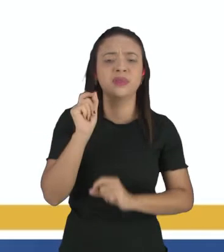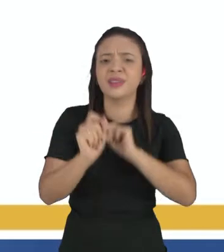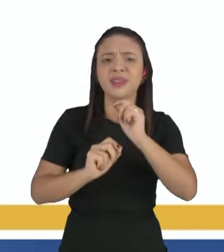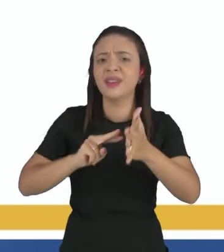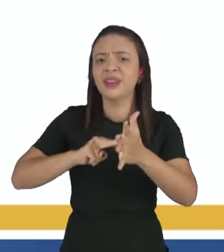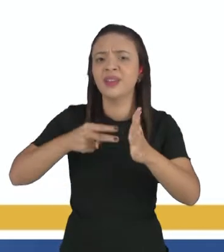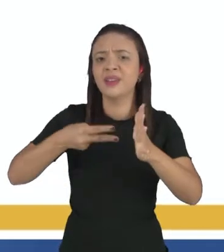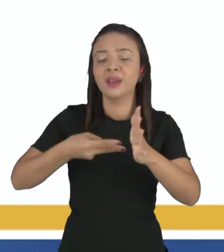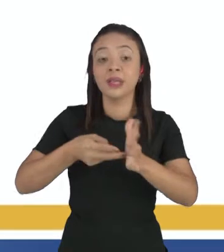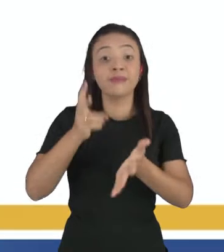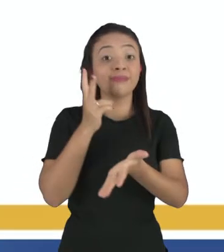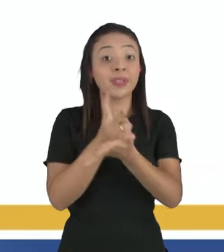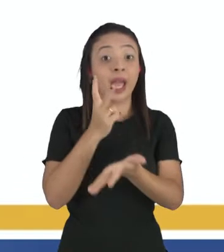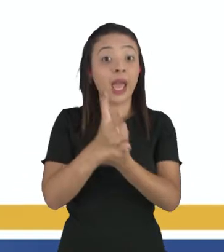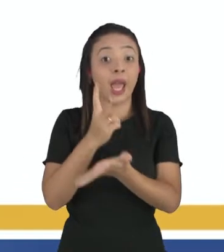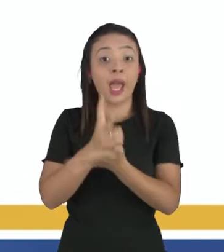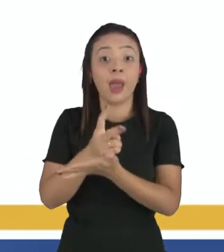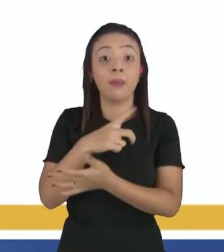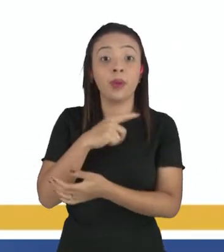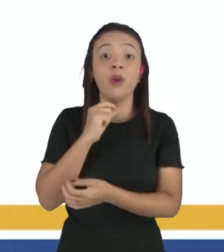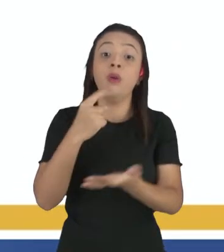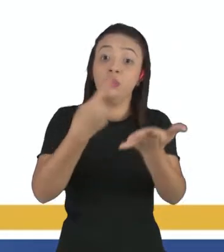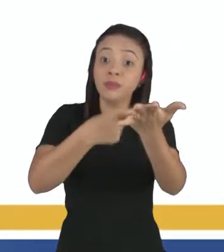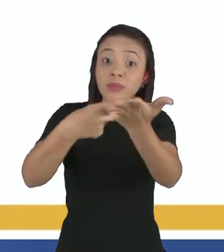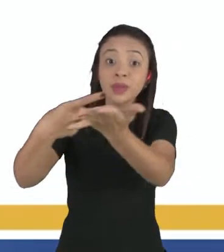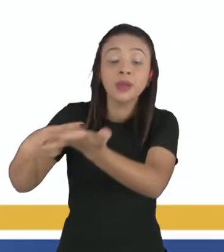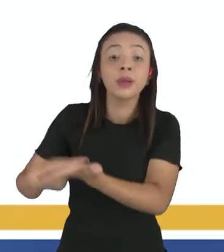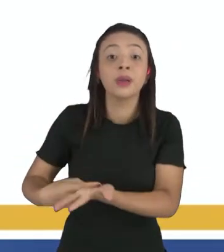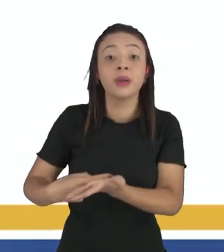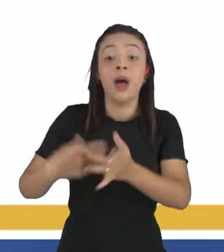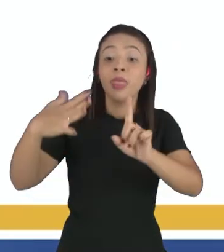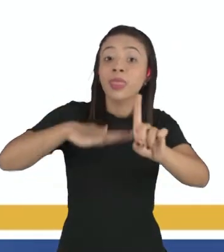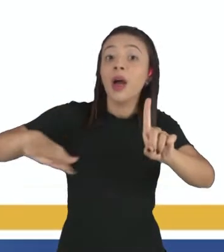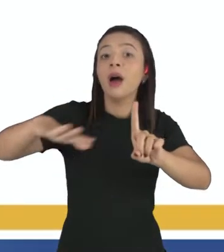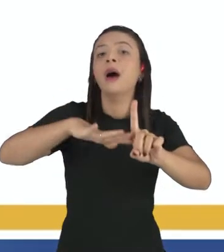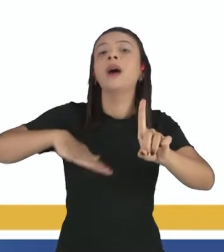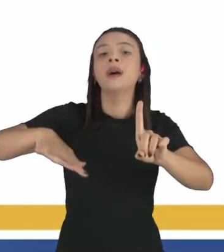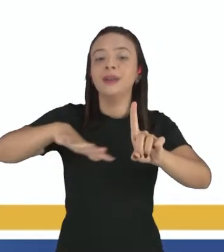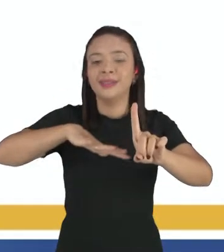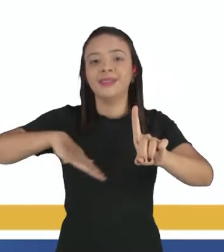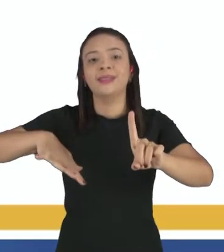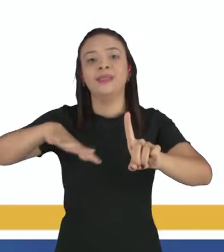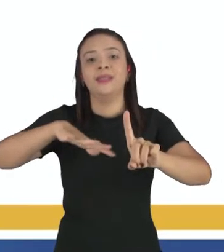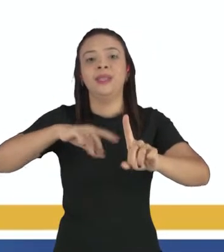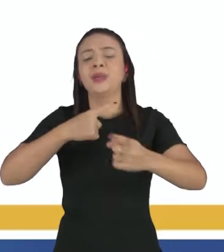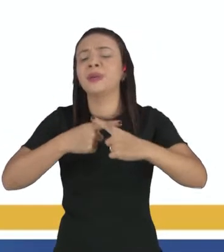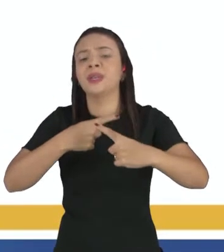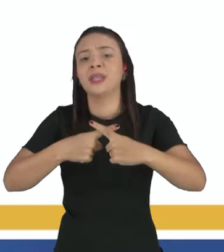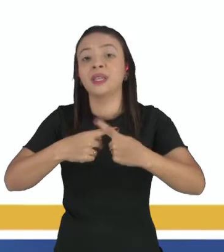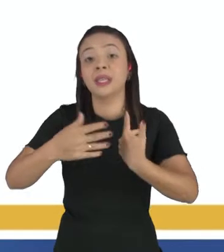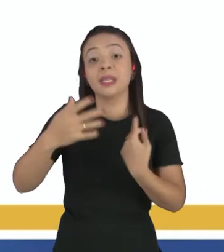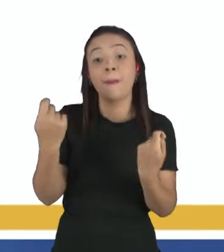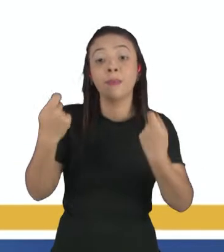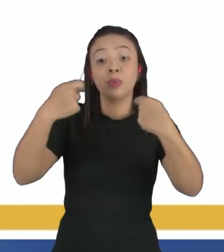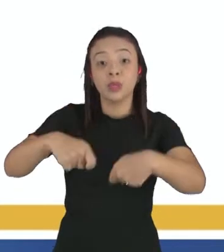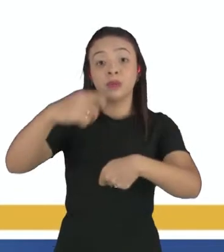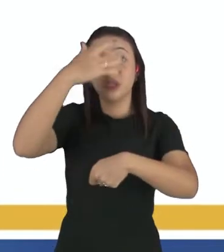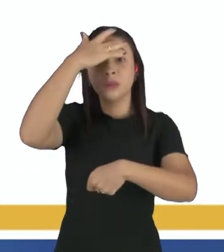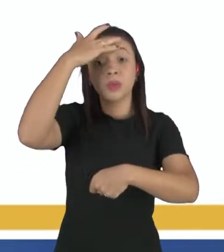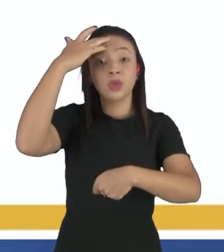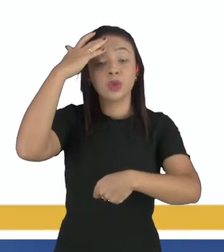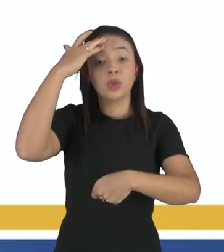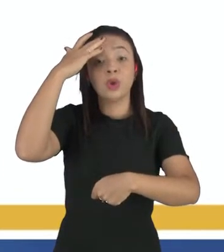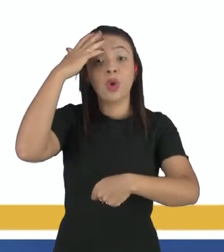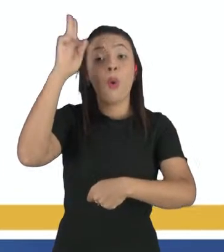quê? Que sempre há uma convenção social para que as pessoas possam utilizar-se